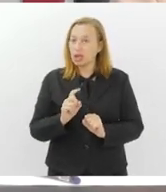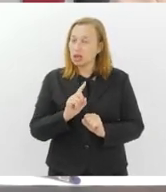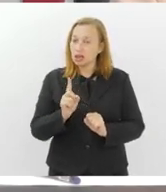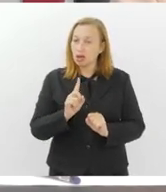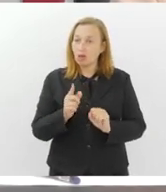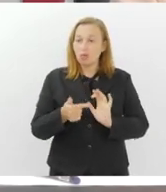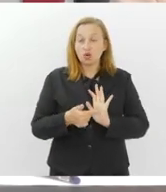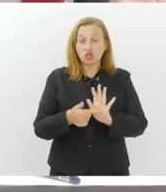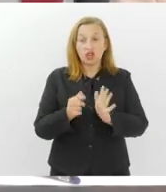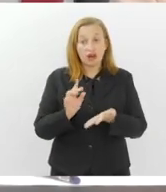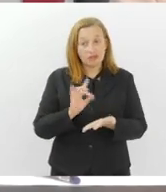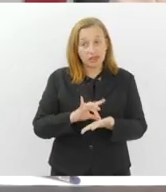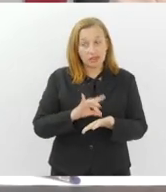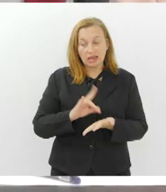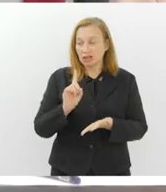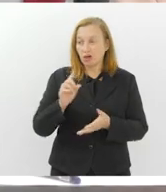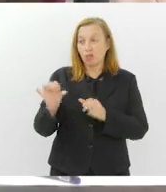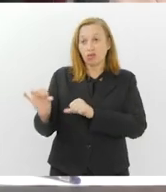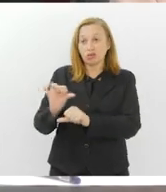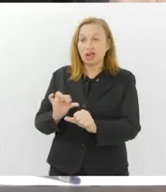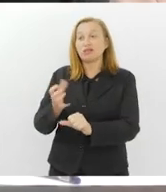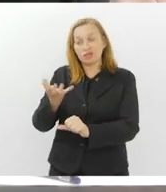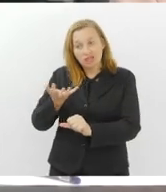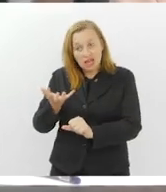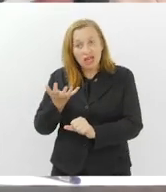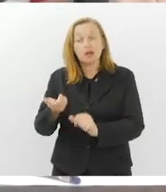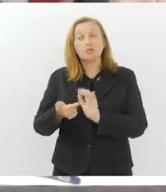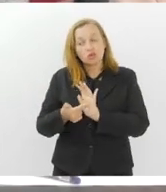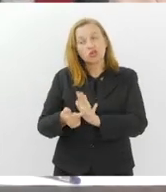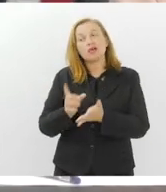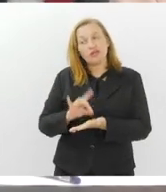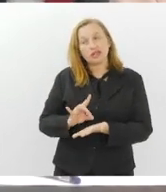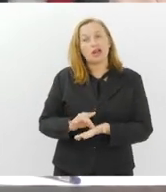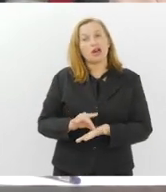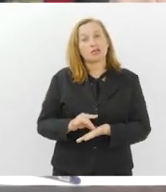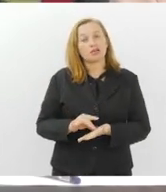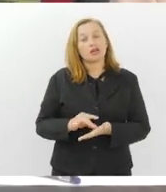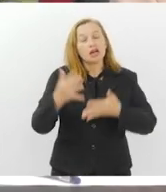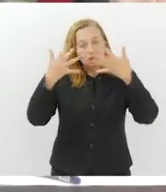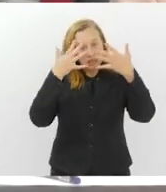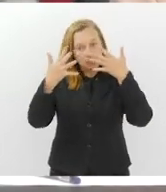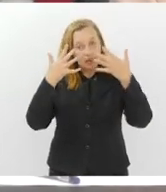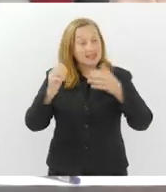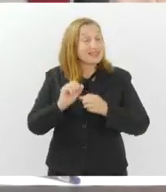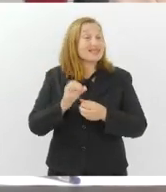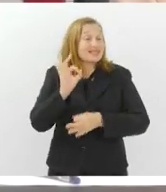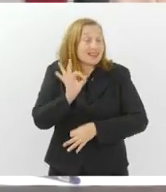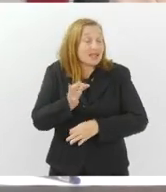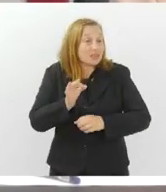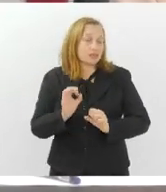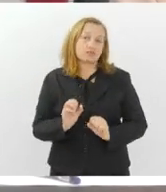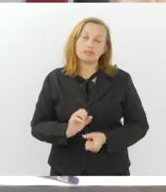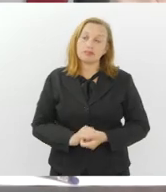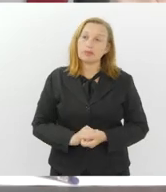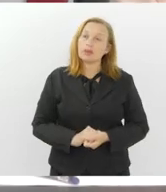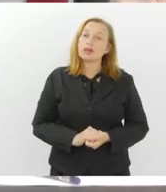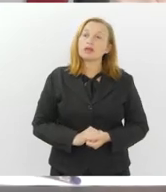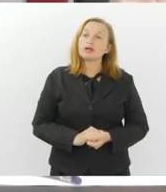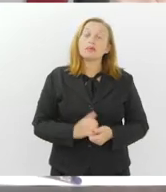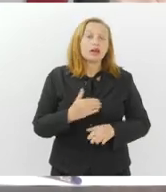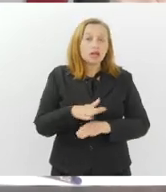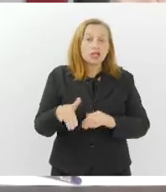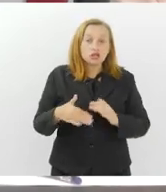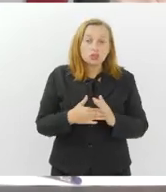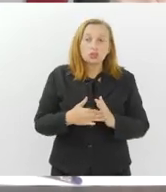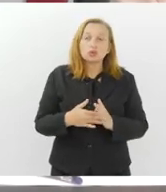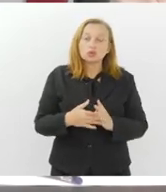agora, se é exatamente o contrário que queremos. Queremos que os dados sejam de maior transparência possível para todos os